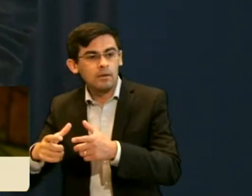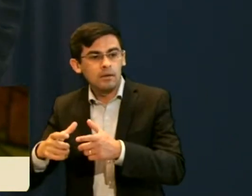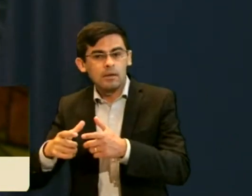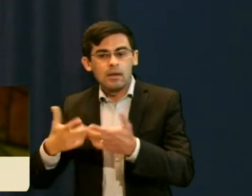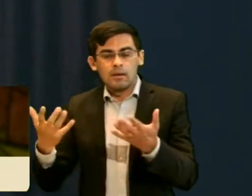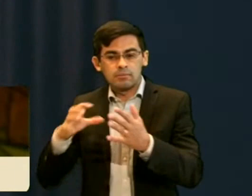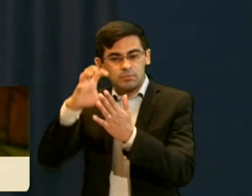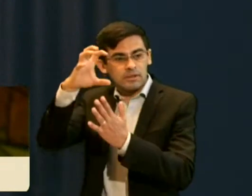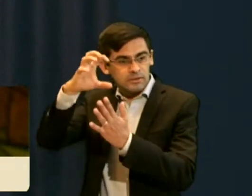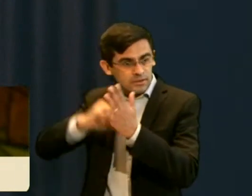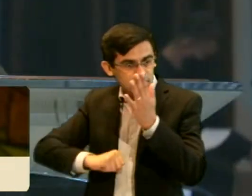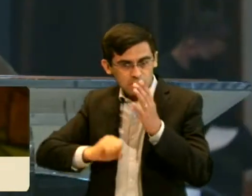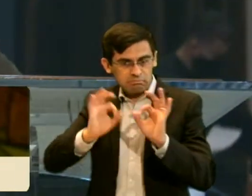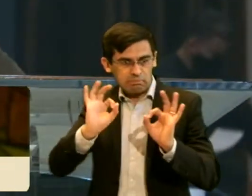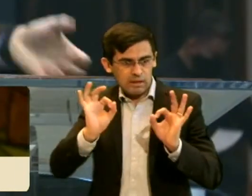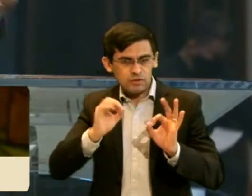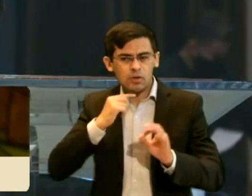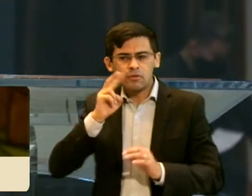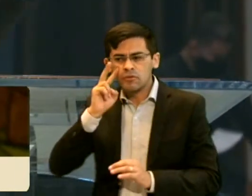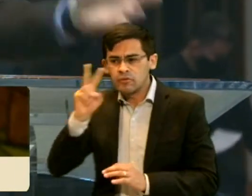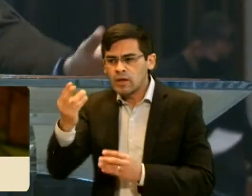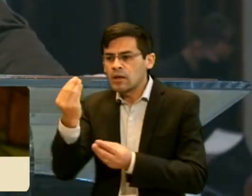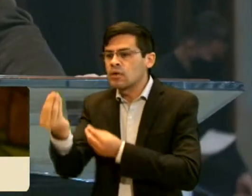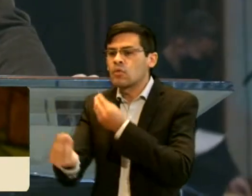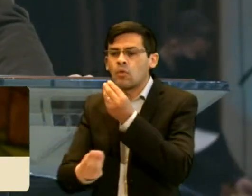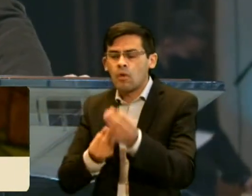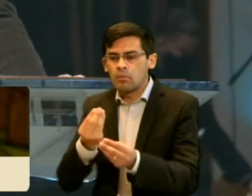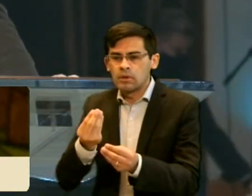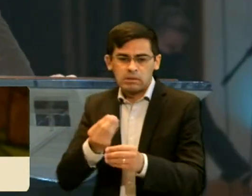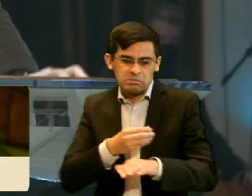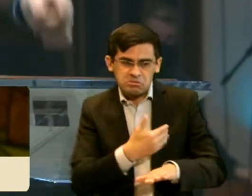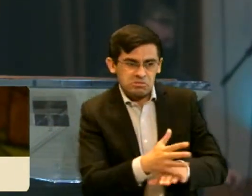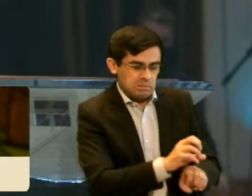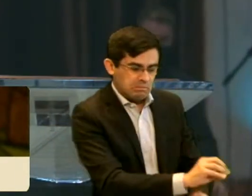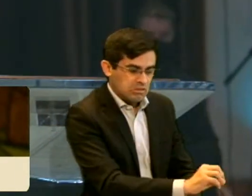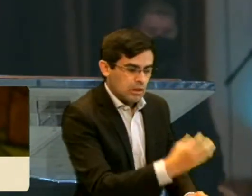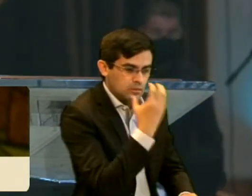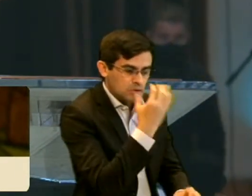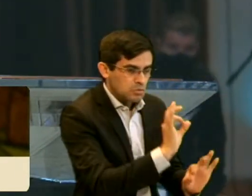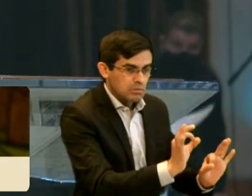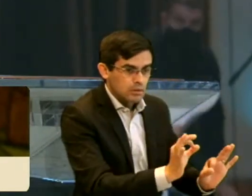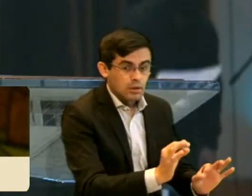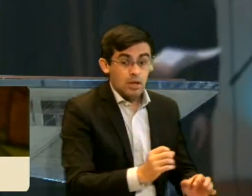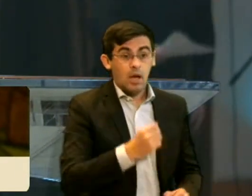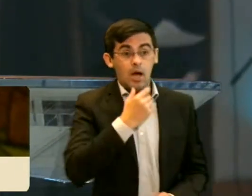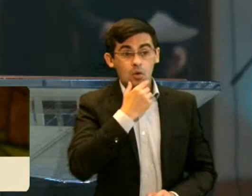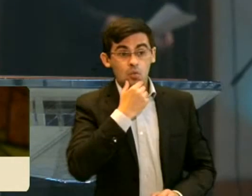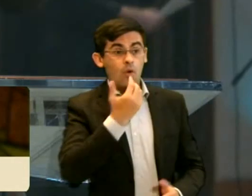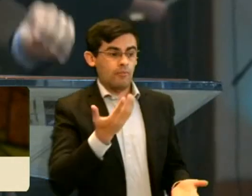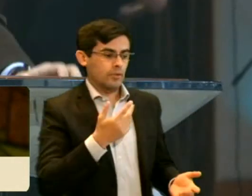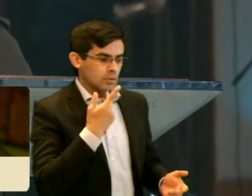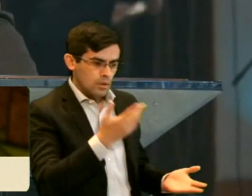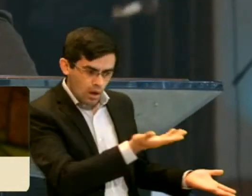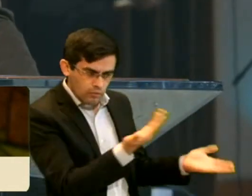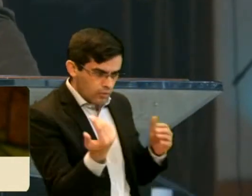o cachorro, só ia ver como é que funcionava as coisas, nunca tinha treinado o cachorro. De repente, o espanhol estava lá, não, coloca o